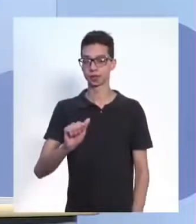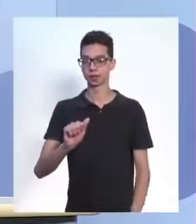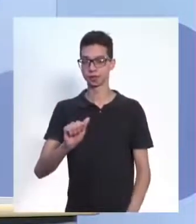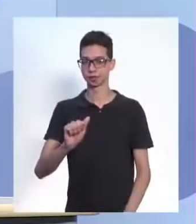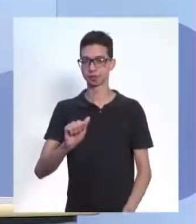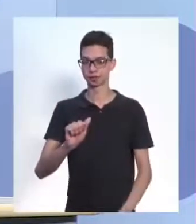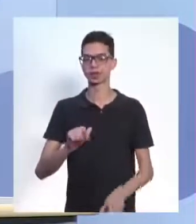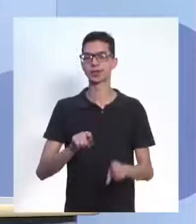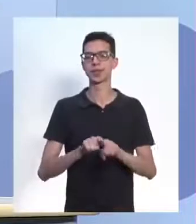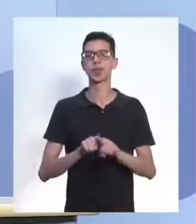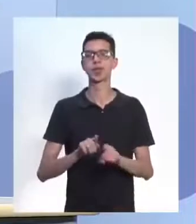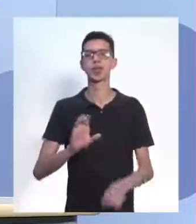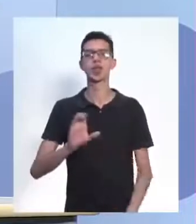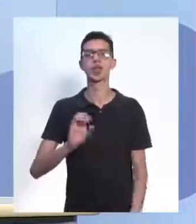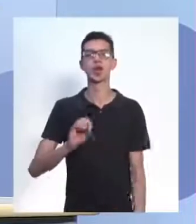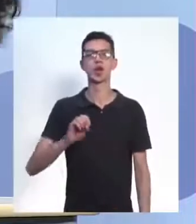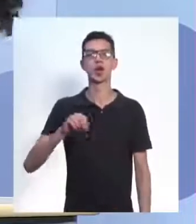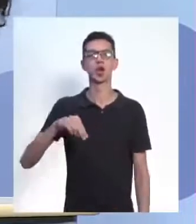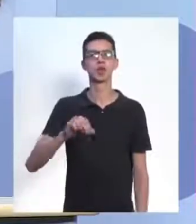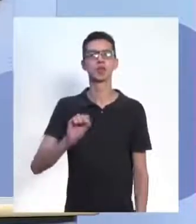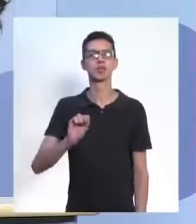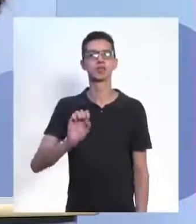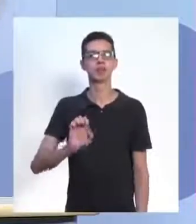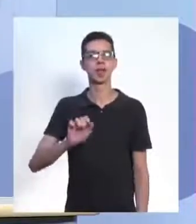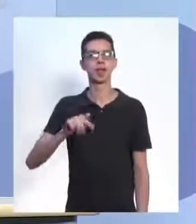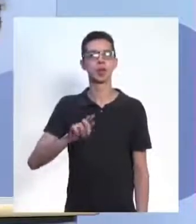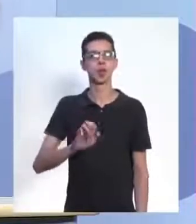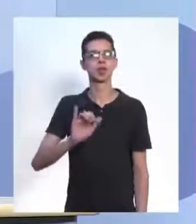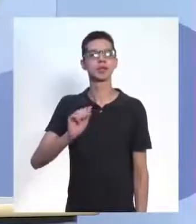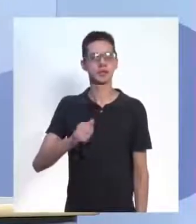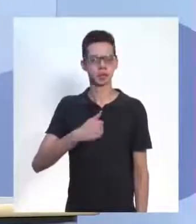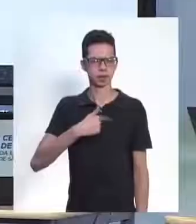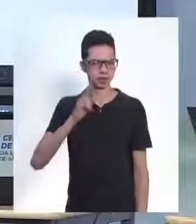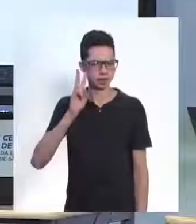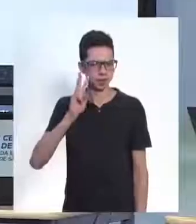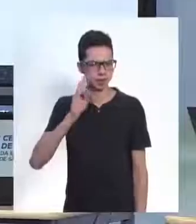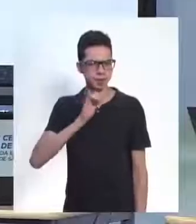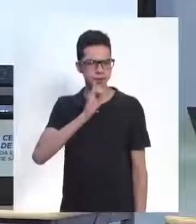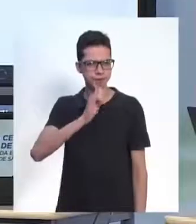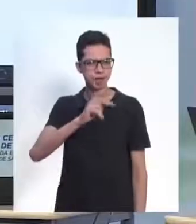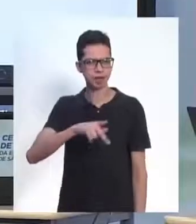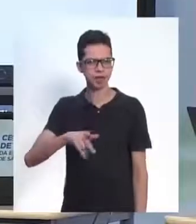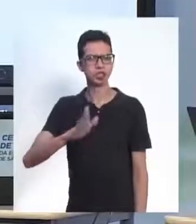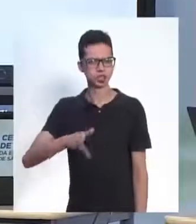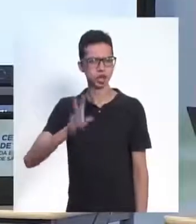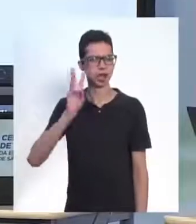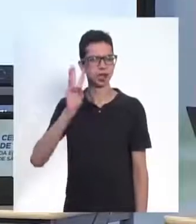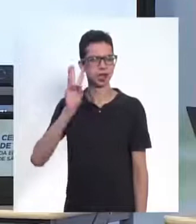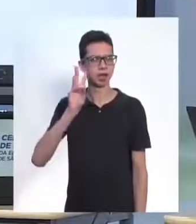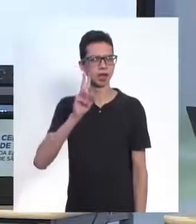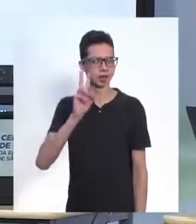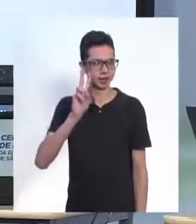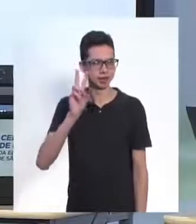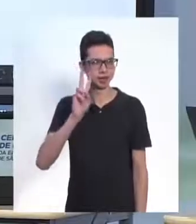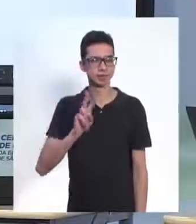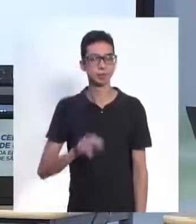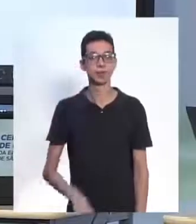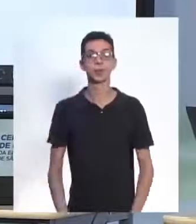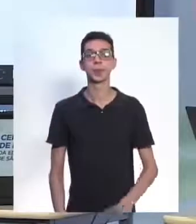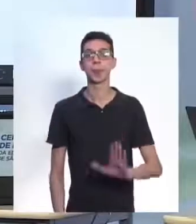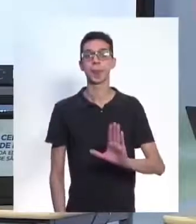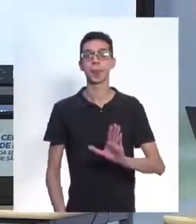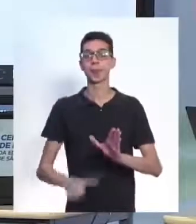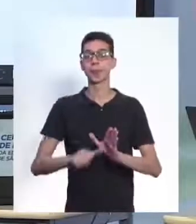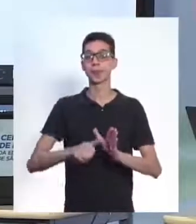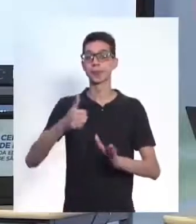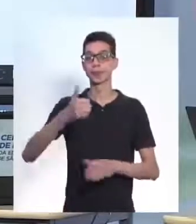de causa e consequência na terça-feira? Deia, mostra para a gente aí. Bom, Primeira coisa, né? Eu preciso entender